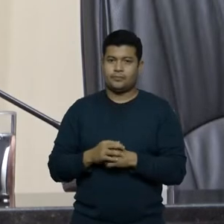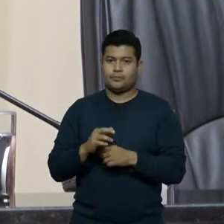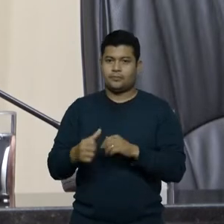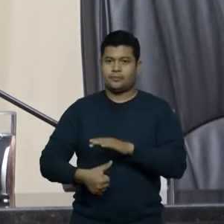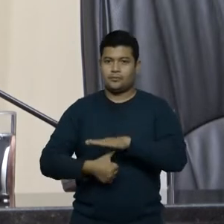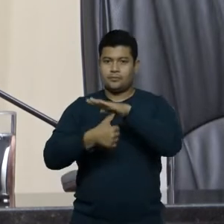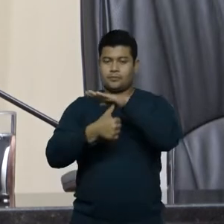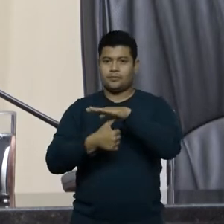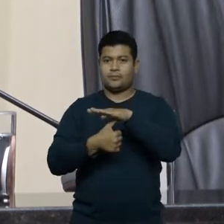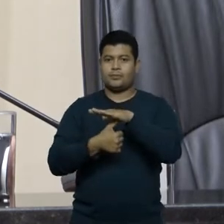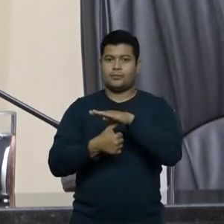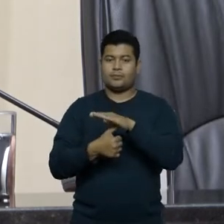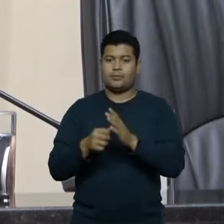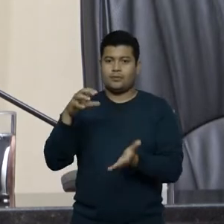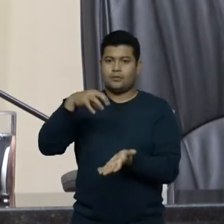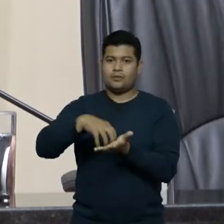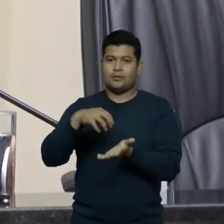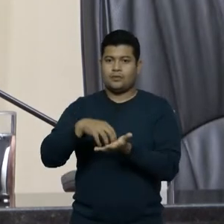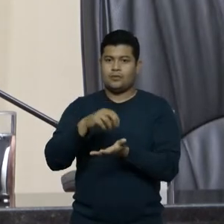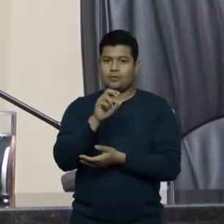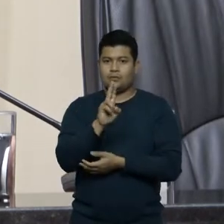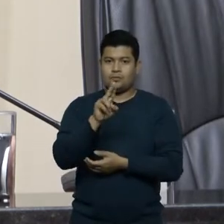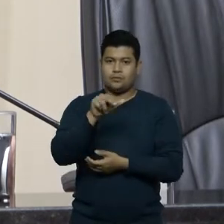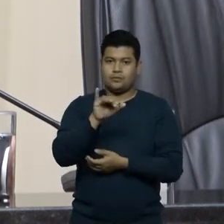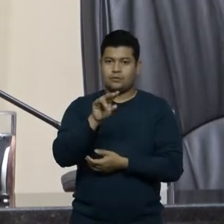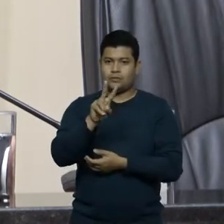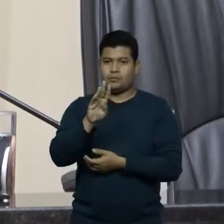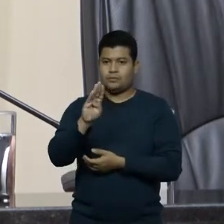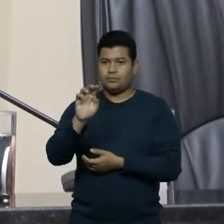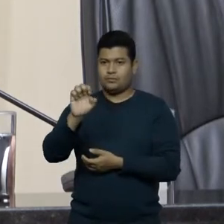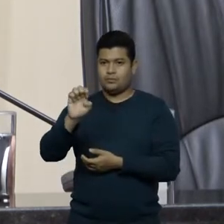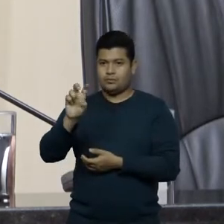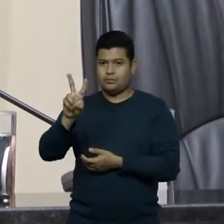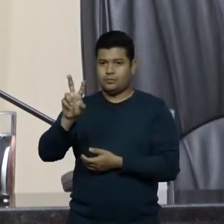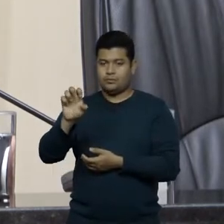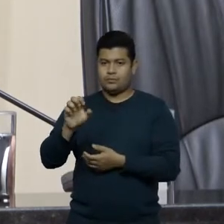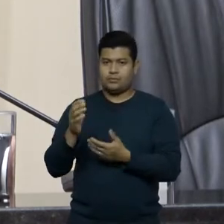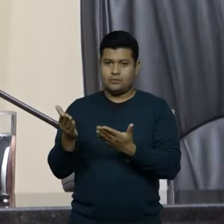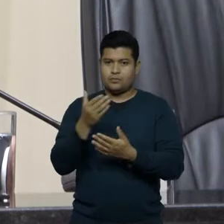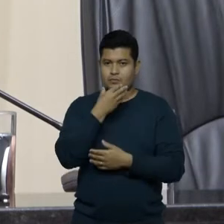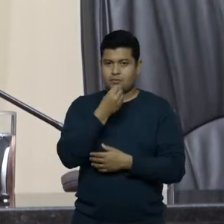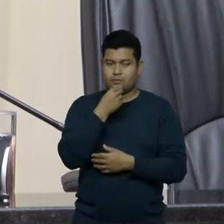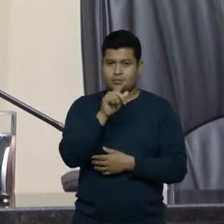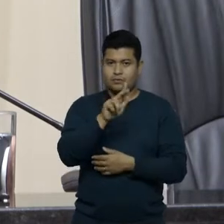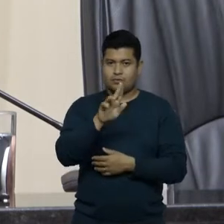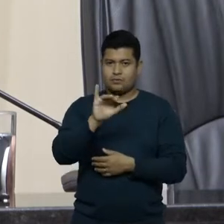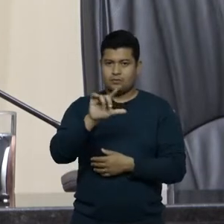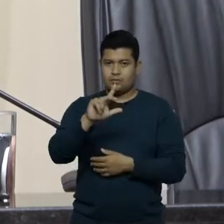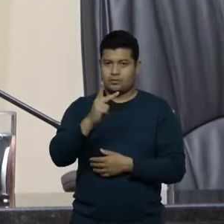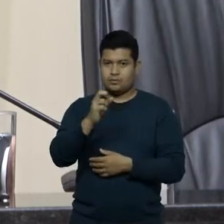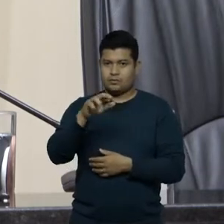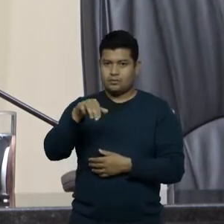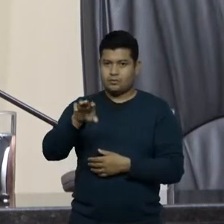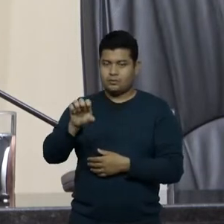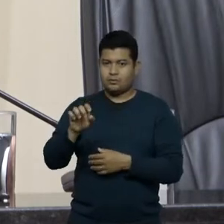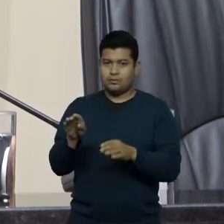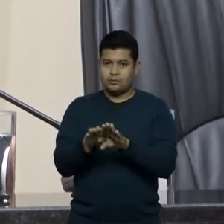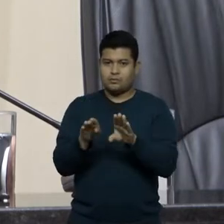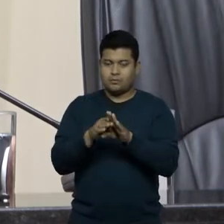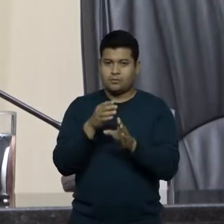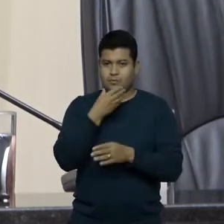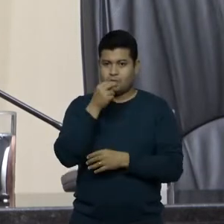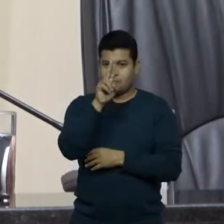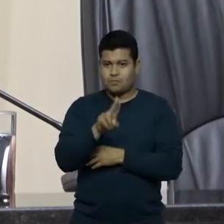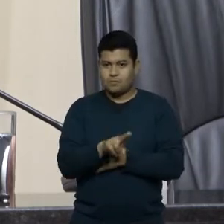Barriga Verde unibave Guilherme Valente Sousa Reverendo Padre da paróquia de pedras grandes